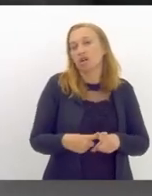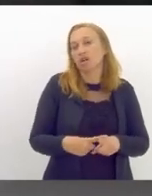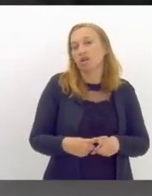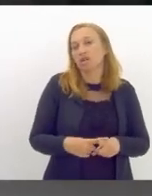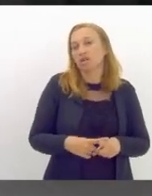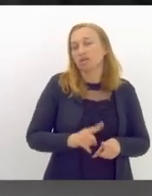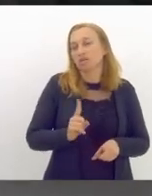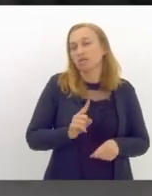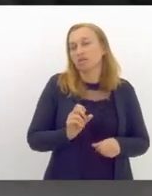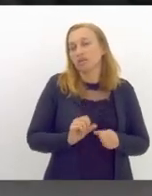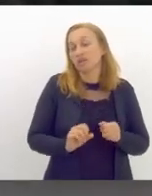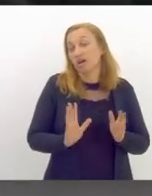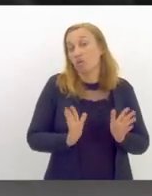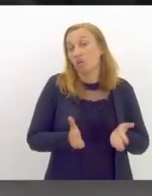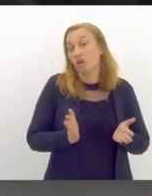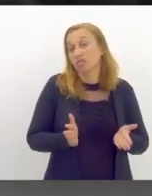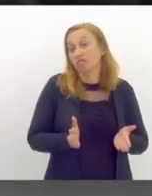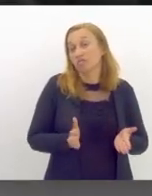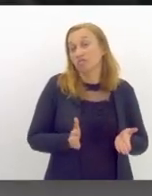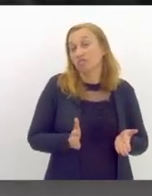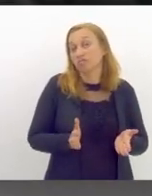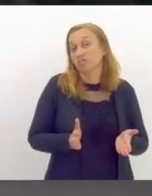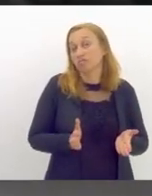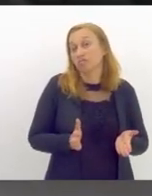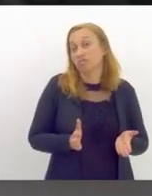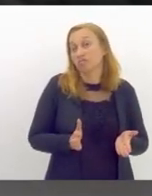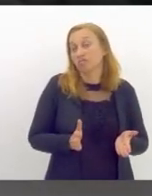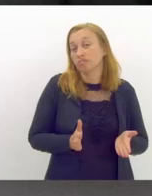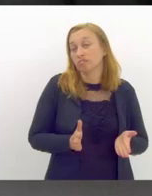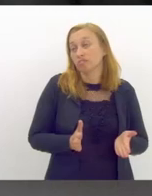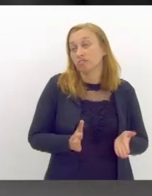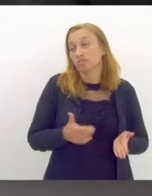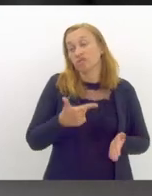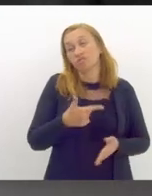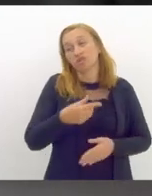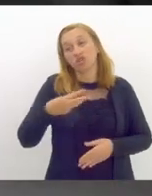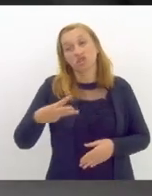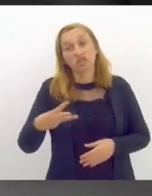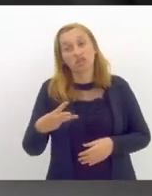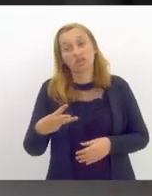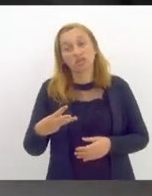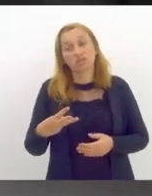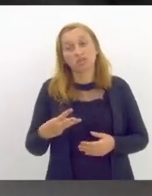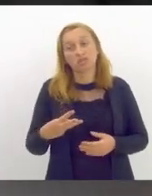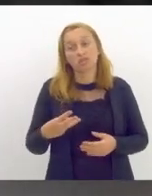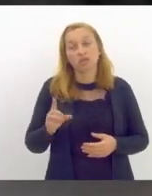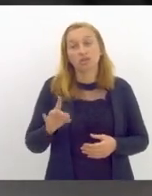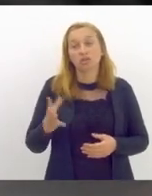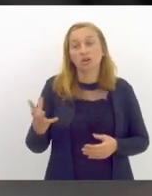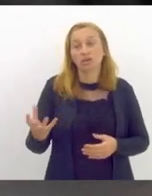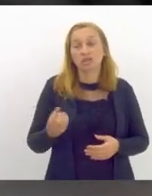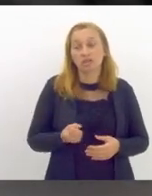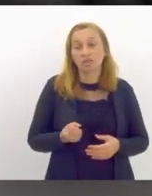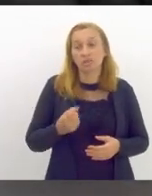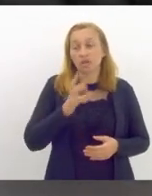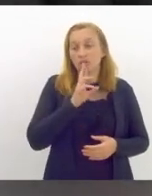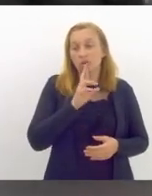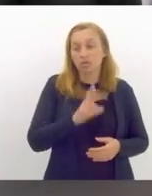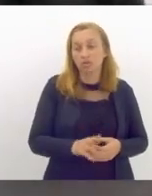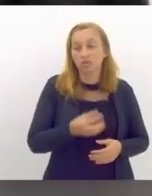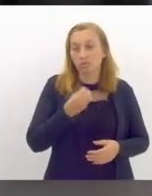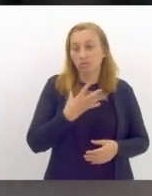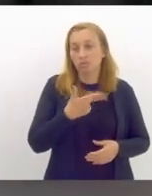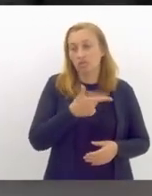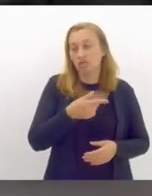a gente não fizer isto agora se fizermos em 23 só vamos colher algum resultado em